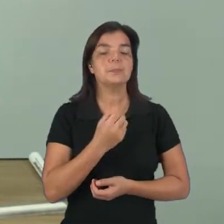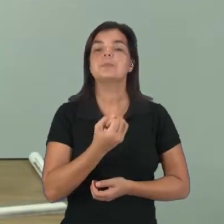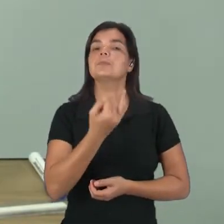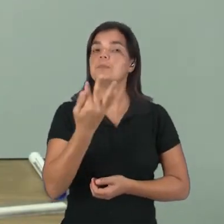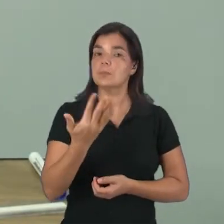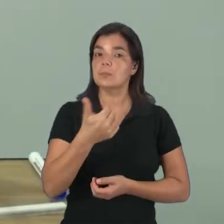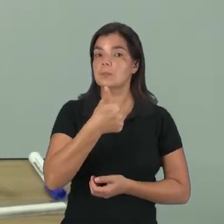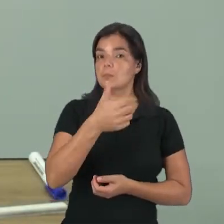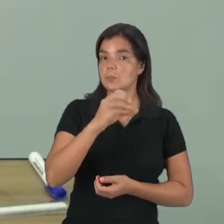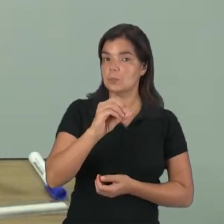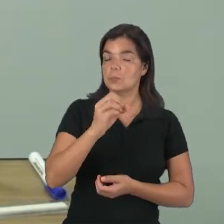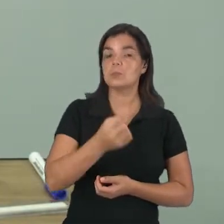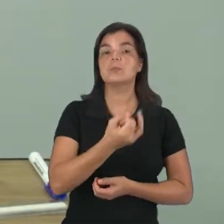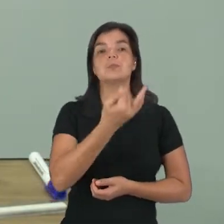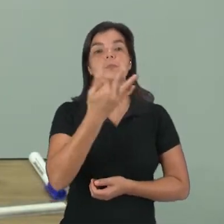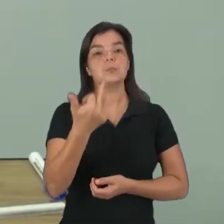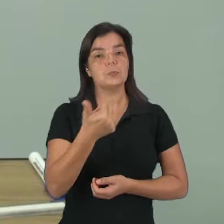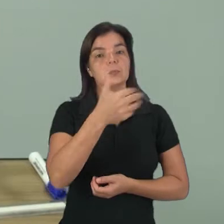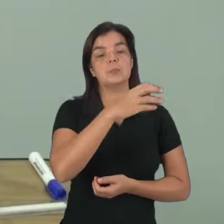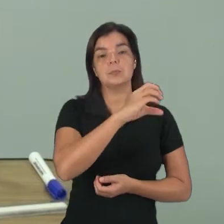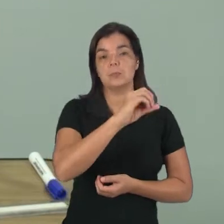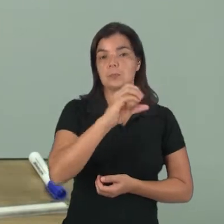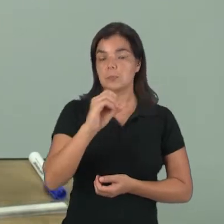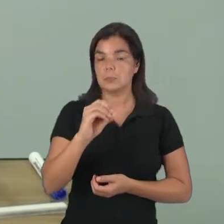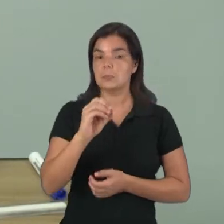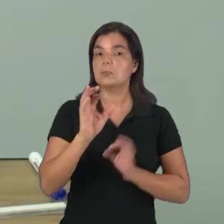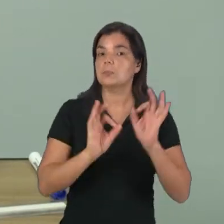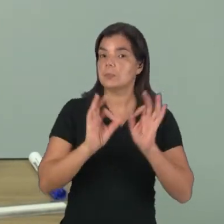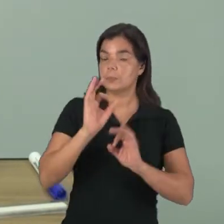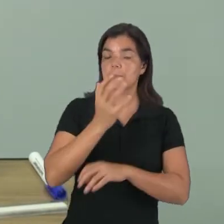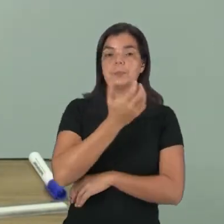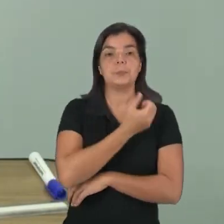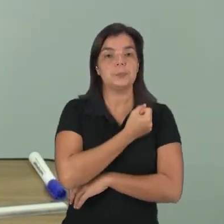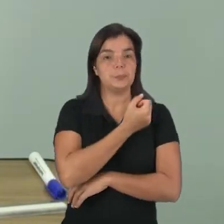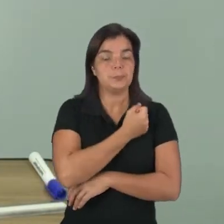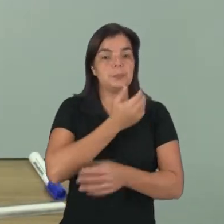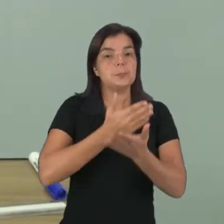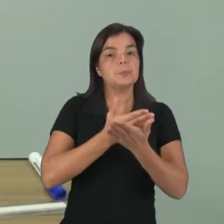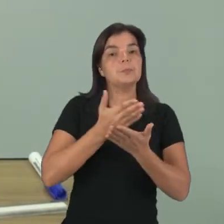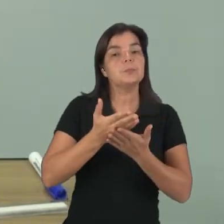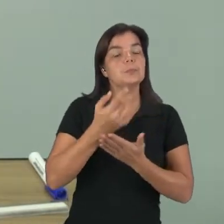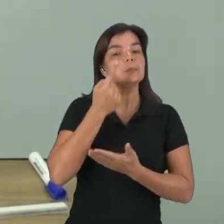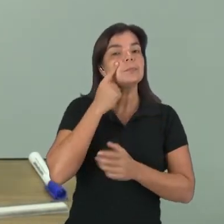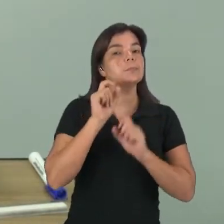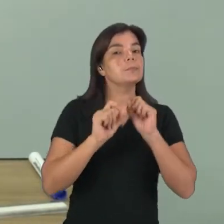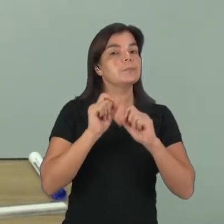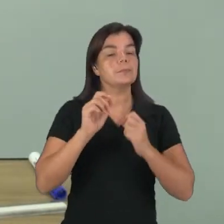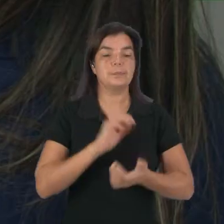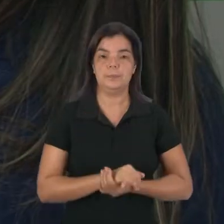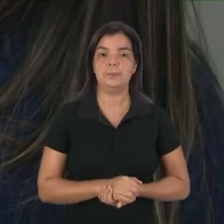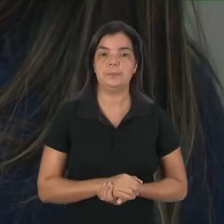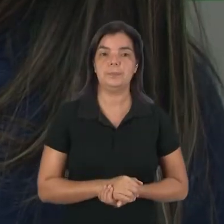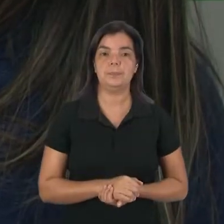Quantas dezenas e quantas centenas? Para formar esse número, nós começamos então com